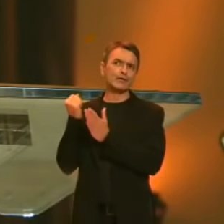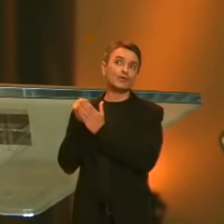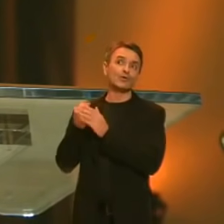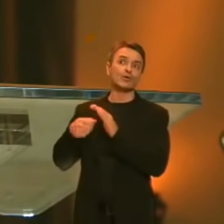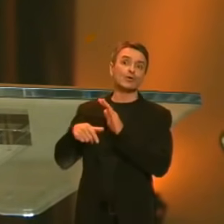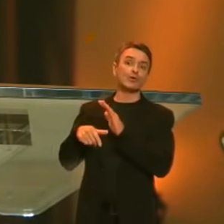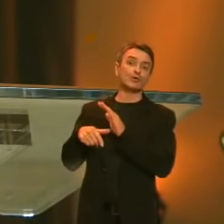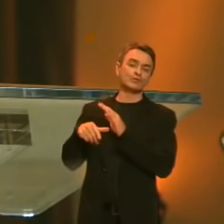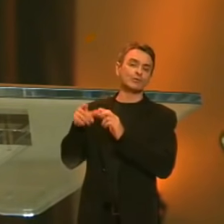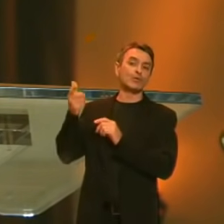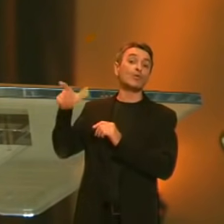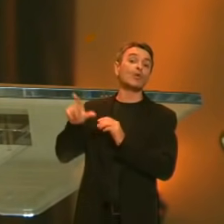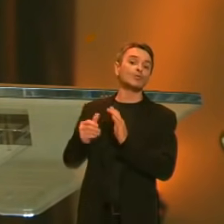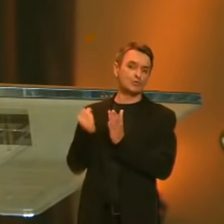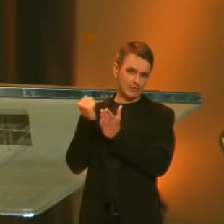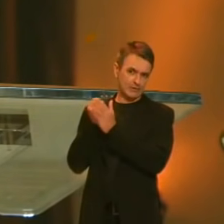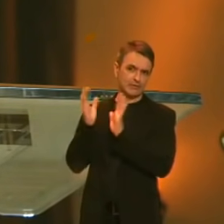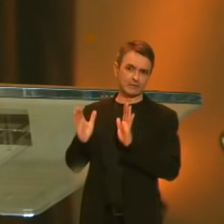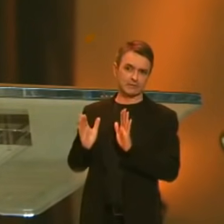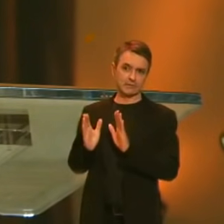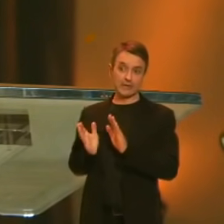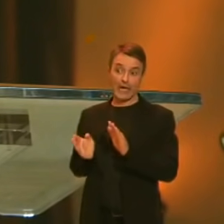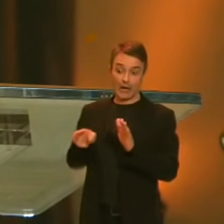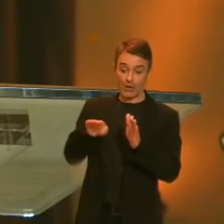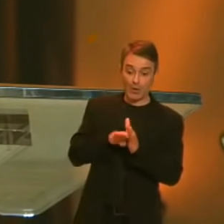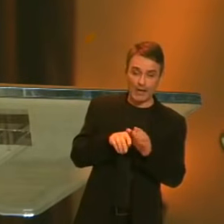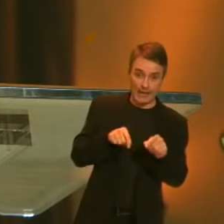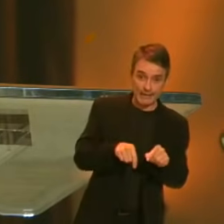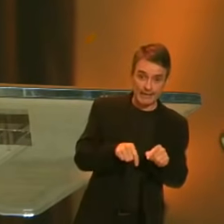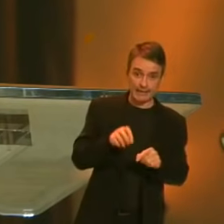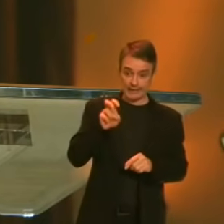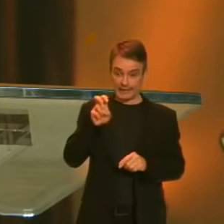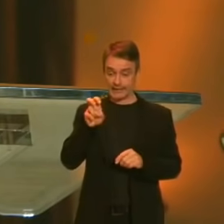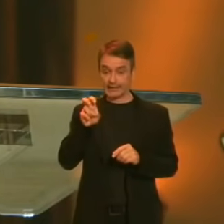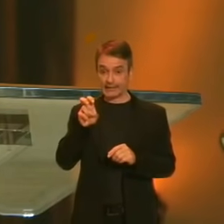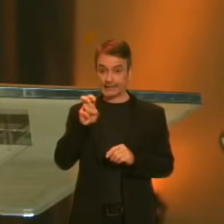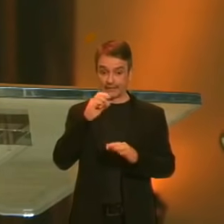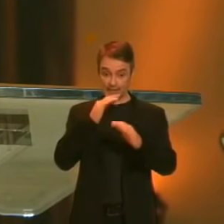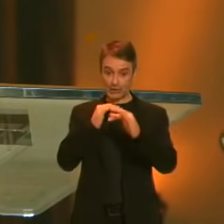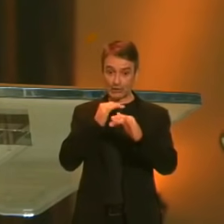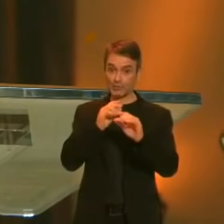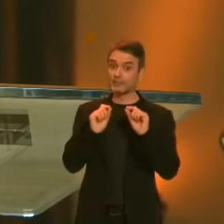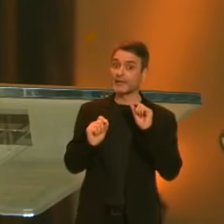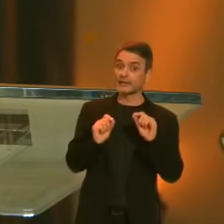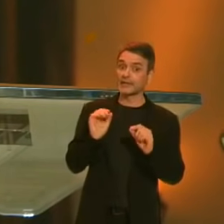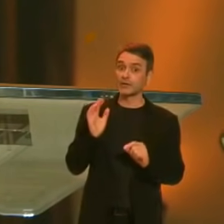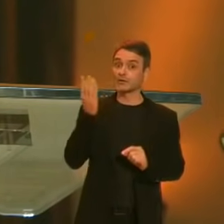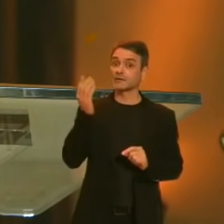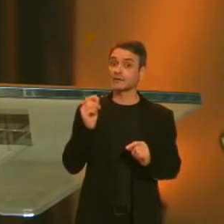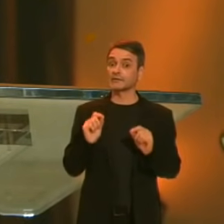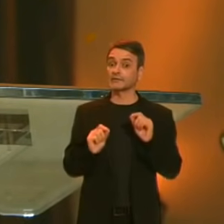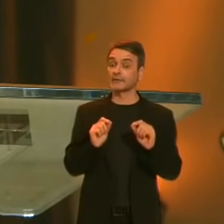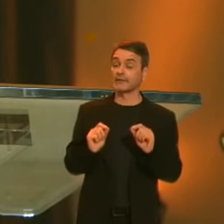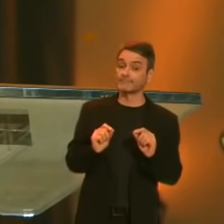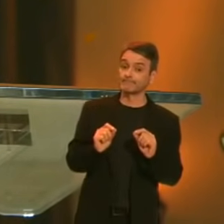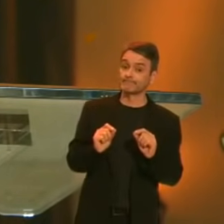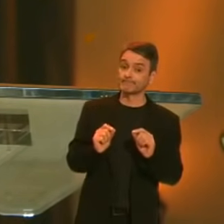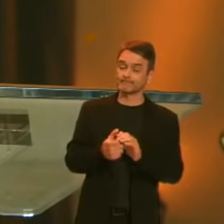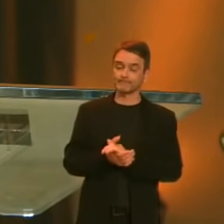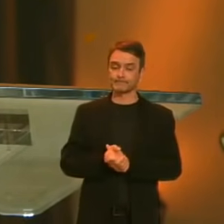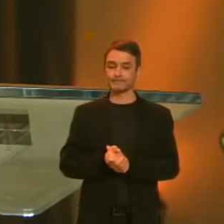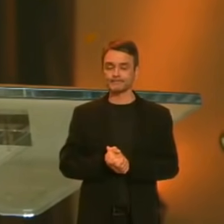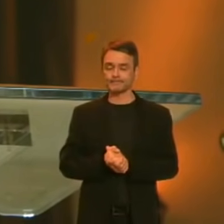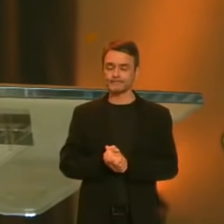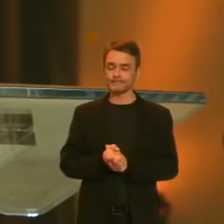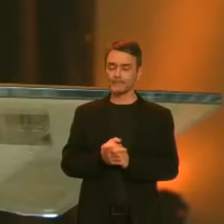Mas quando chega nessa 5ª trombeta, acontece alguma coisa inusitada.